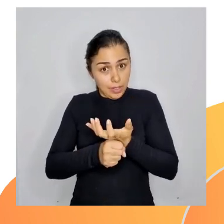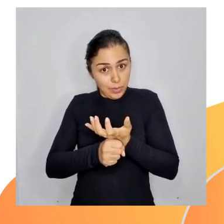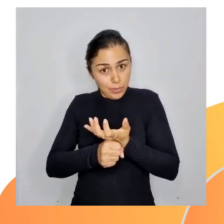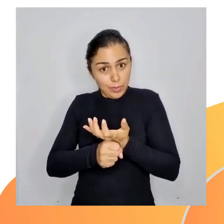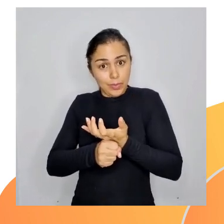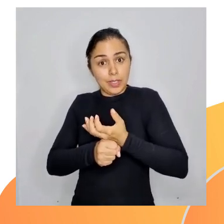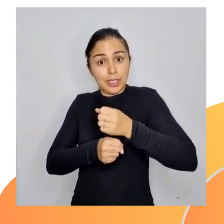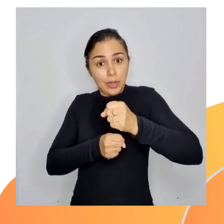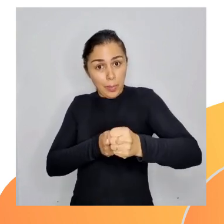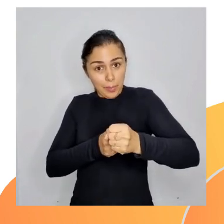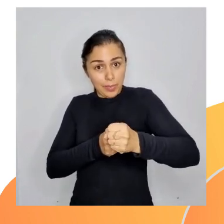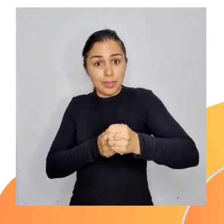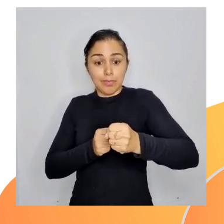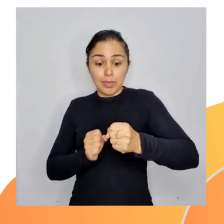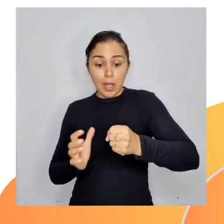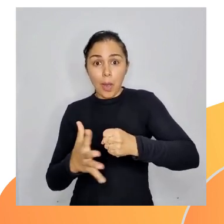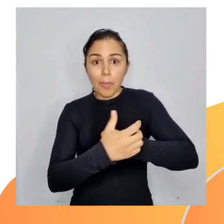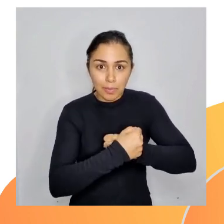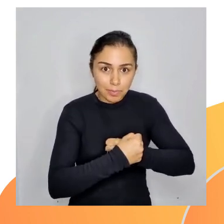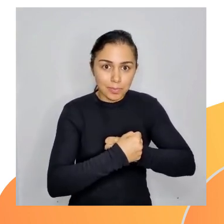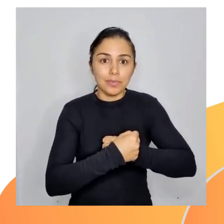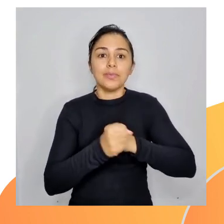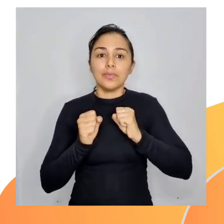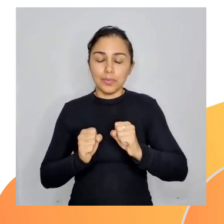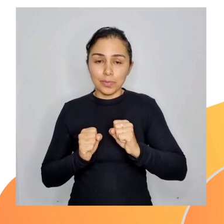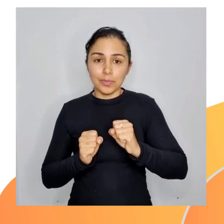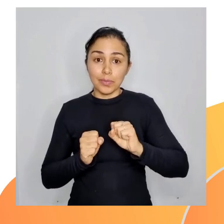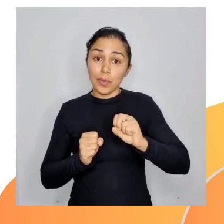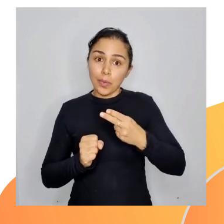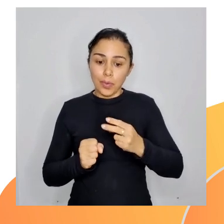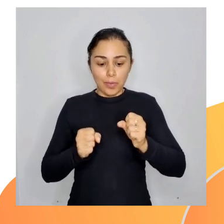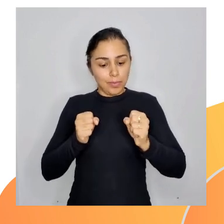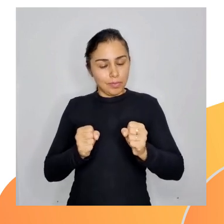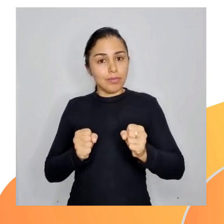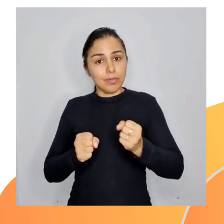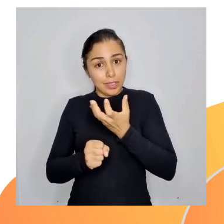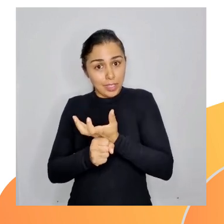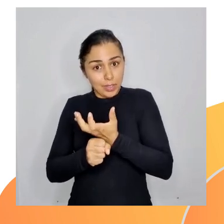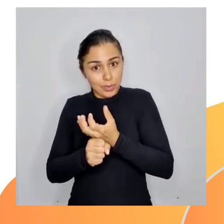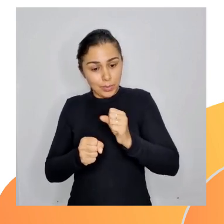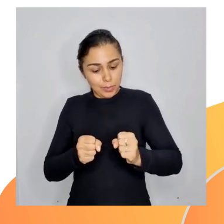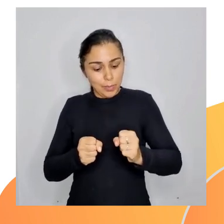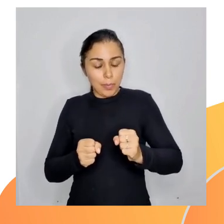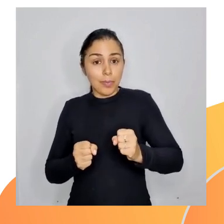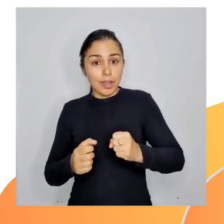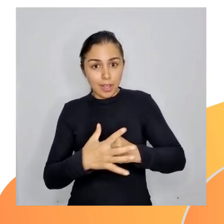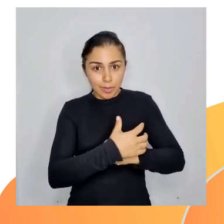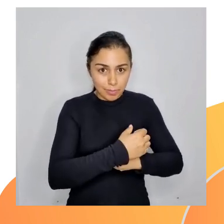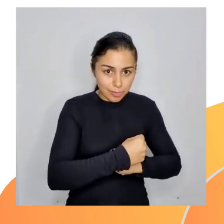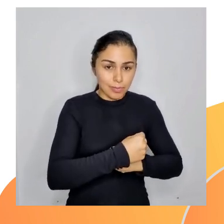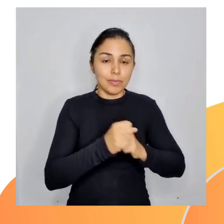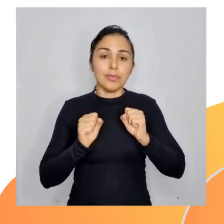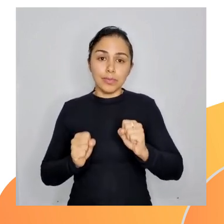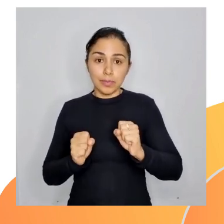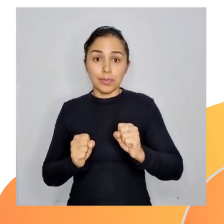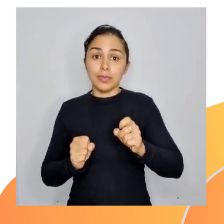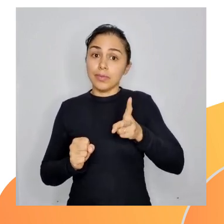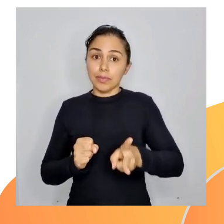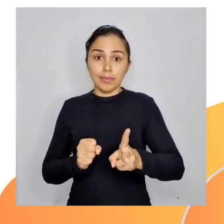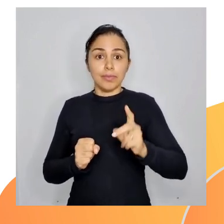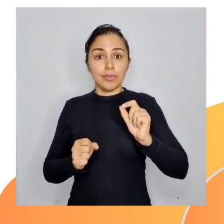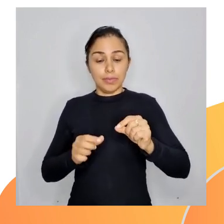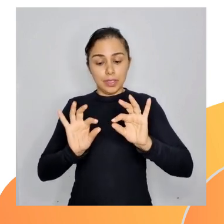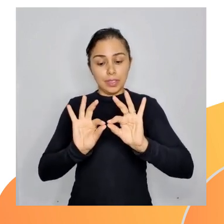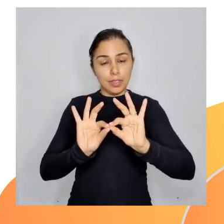forma que essa captura com a peça, com a torre, ela pode ser desenvolvida de maneira lateral,